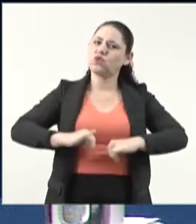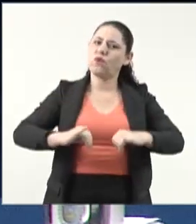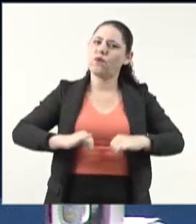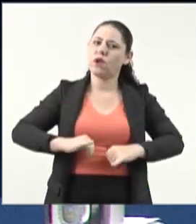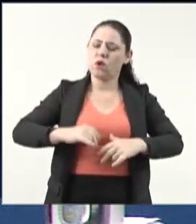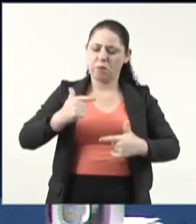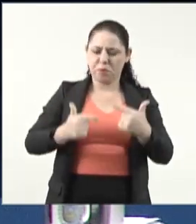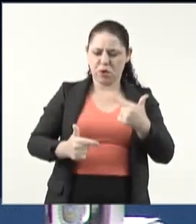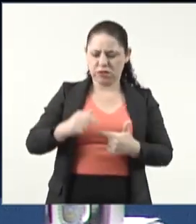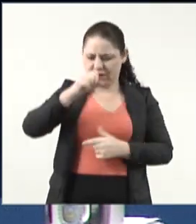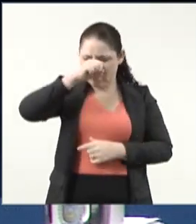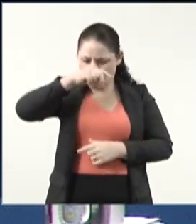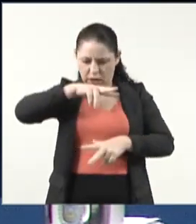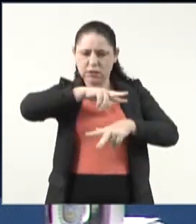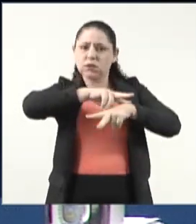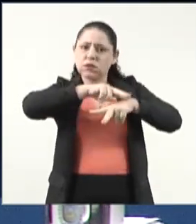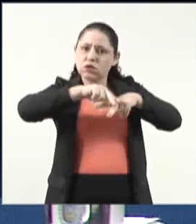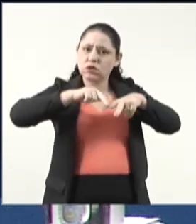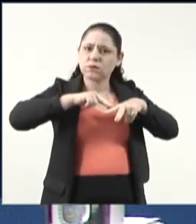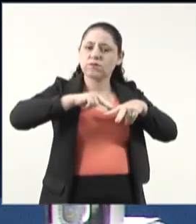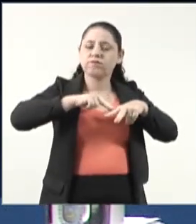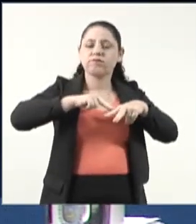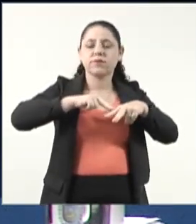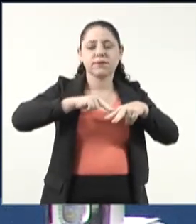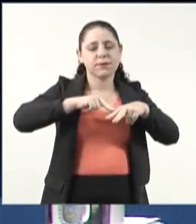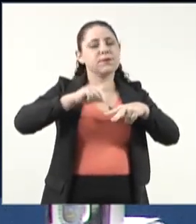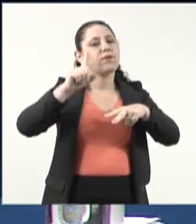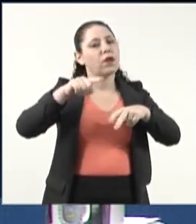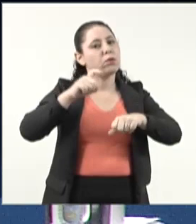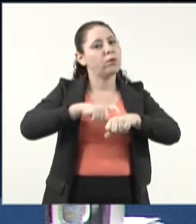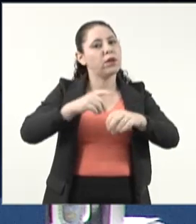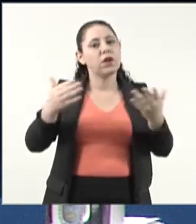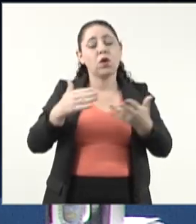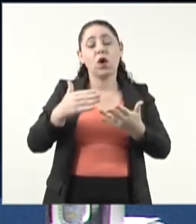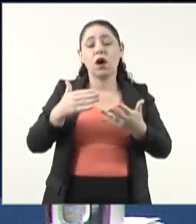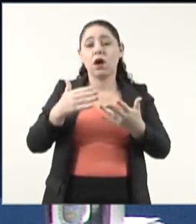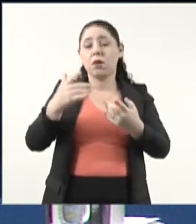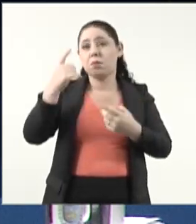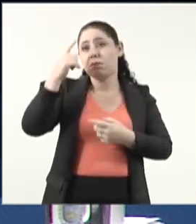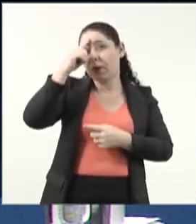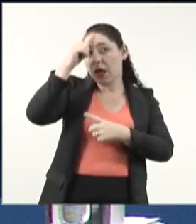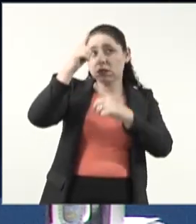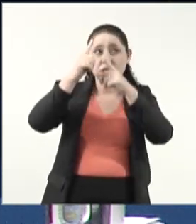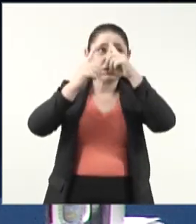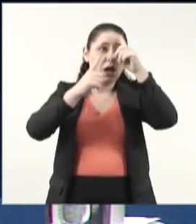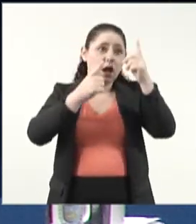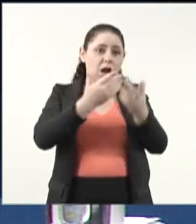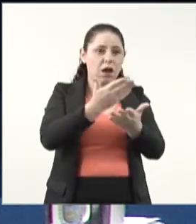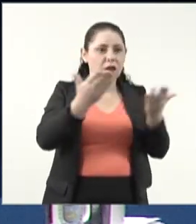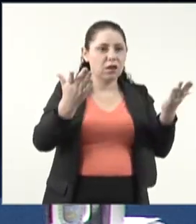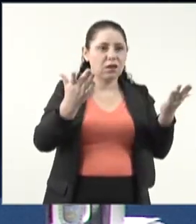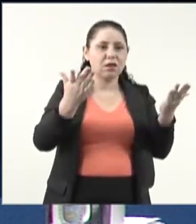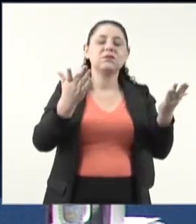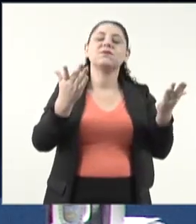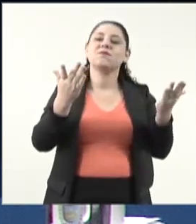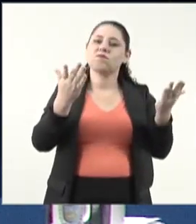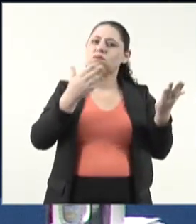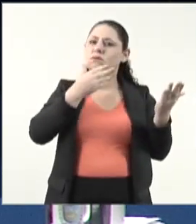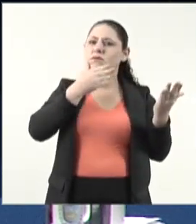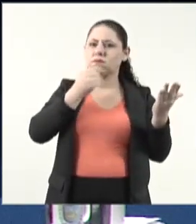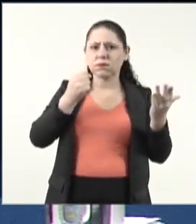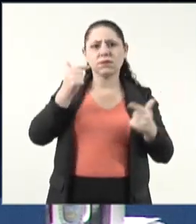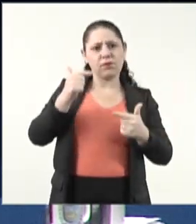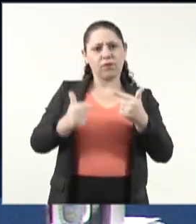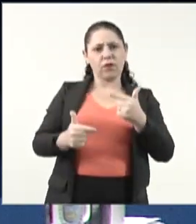de gênero, eu acho que cabe nesse momento uma reflexão dos nossos parlamentares, homens que